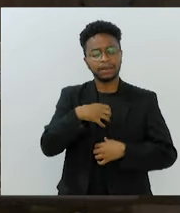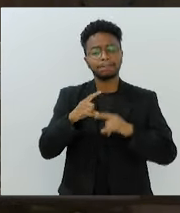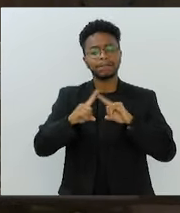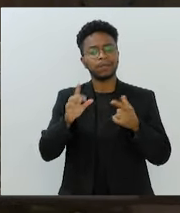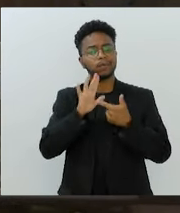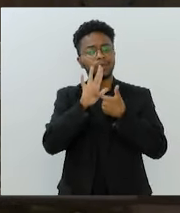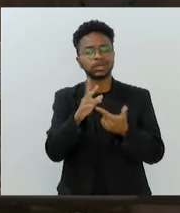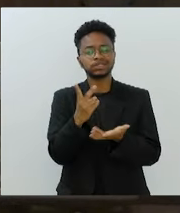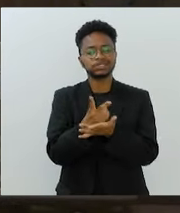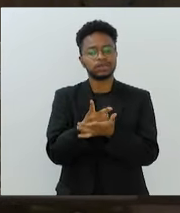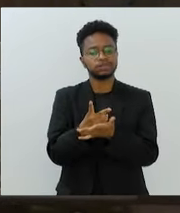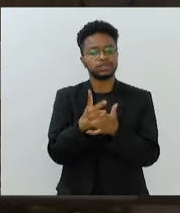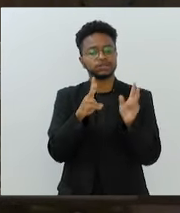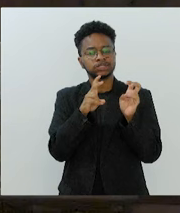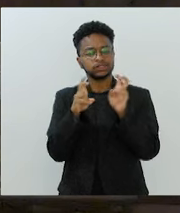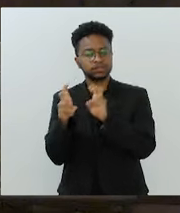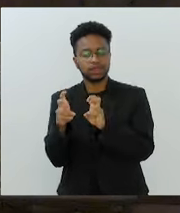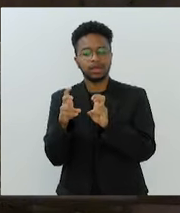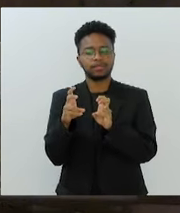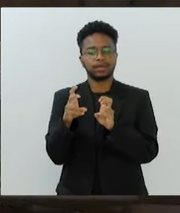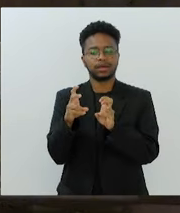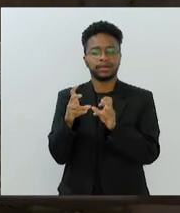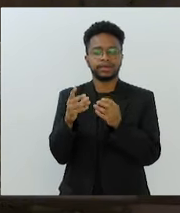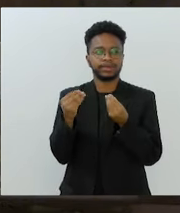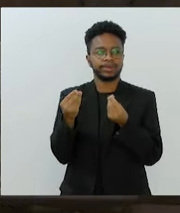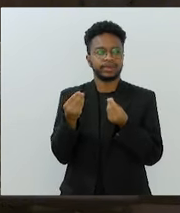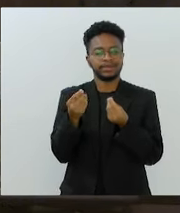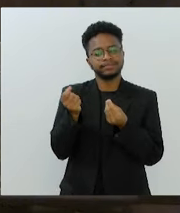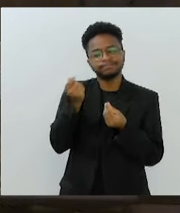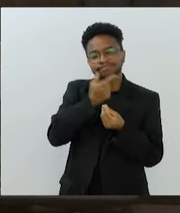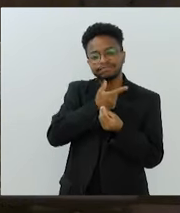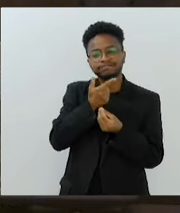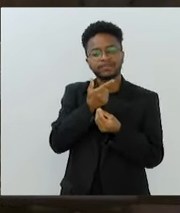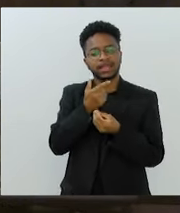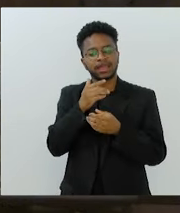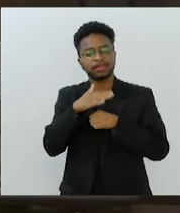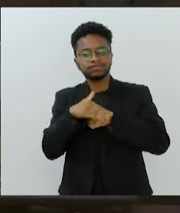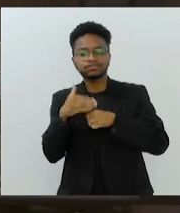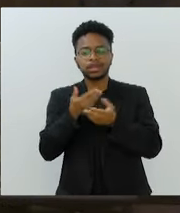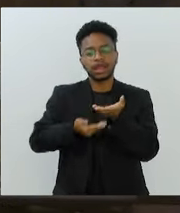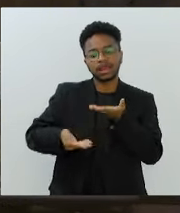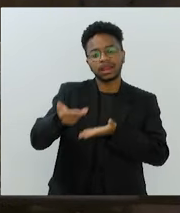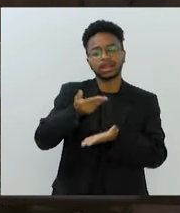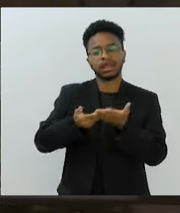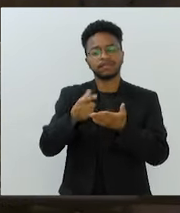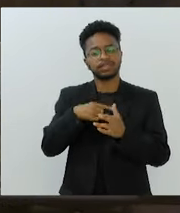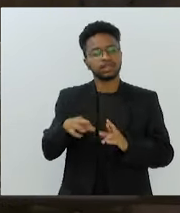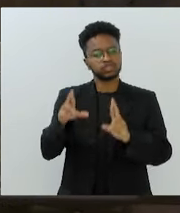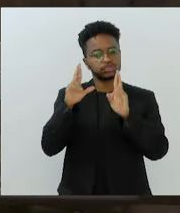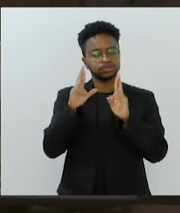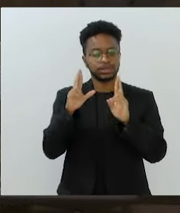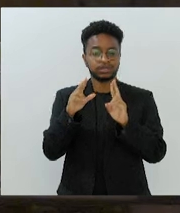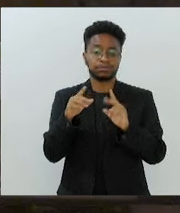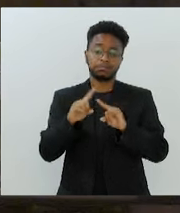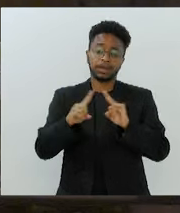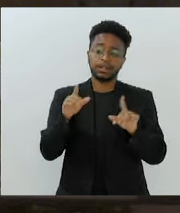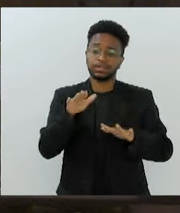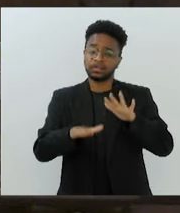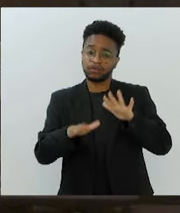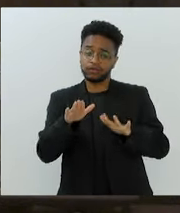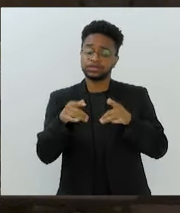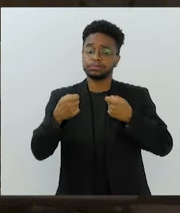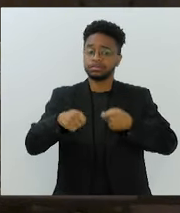as coisas com um ar simpático, agradável, com esperança. Eu acho que talvez tenha que ver